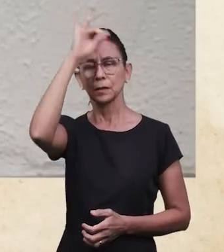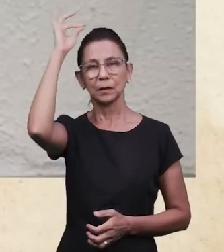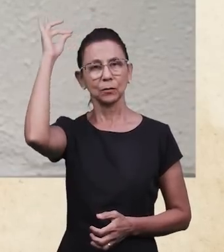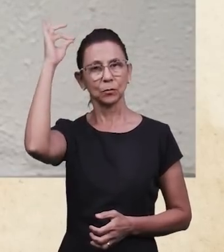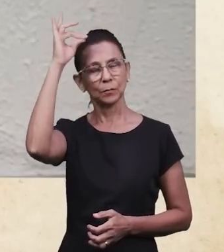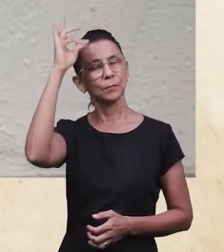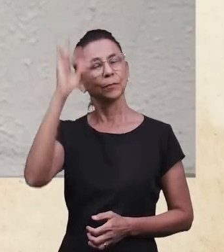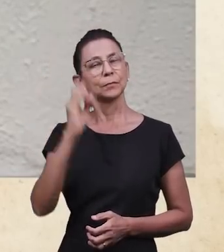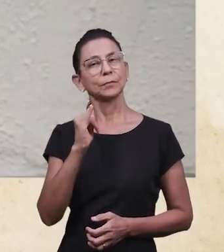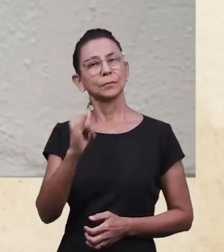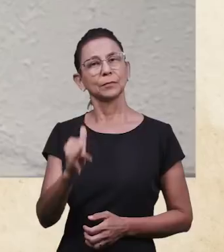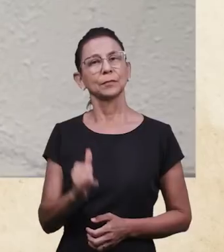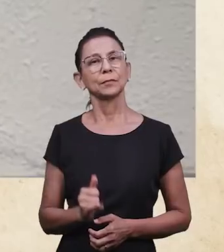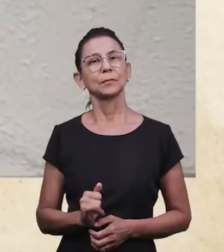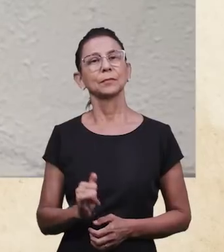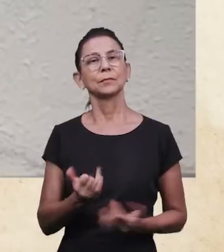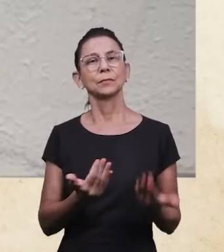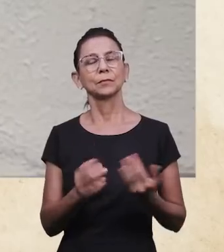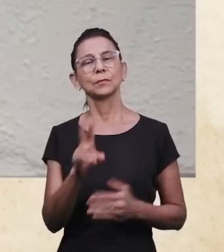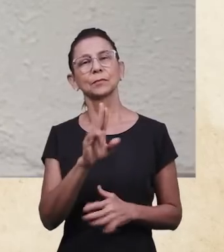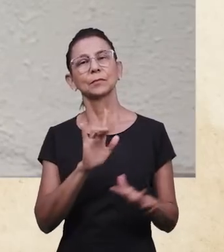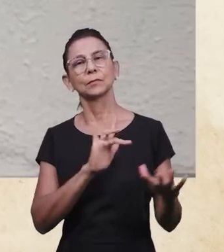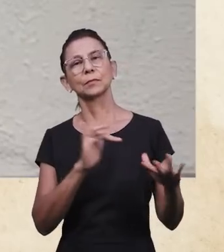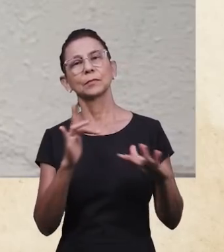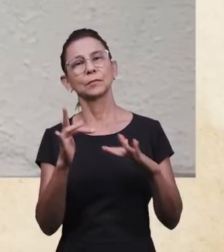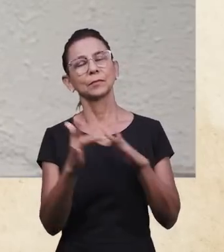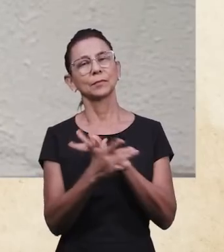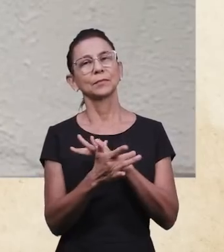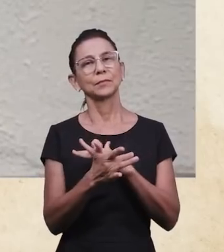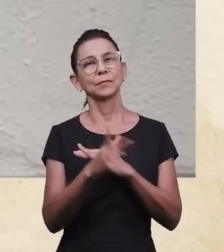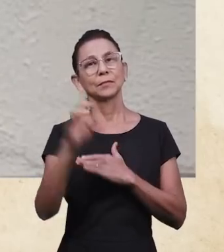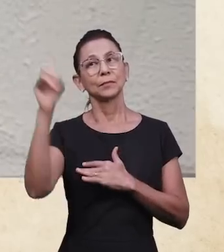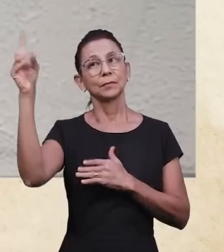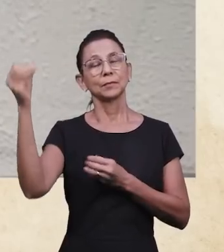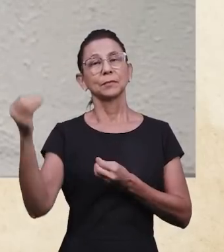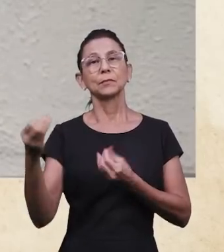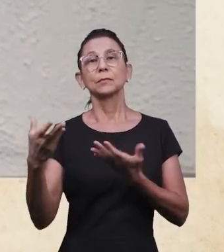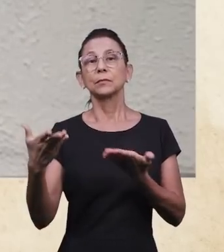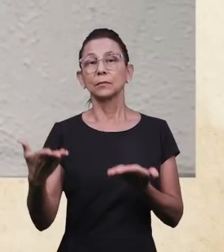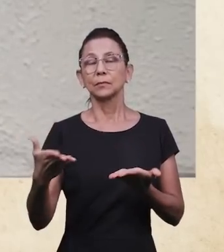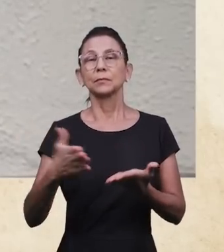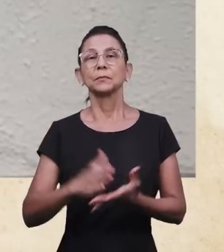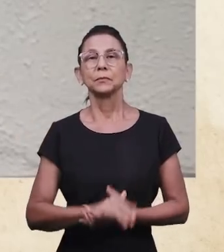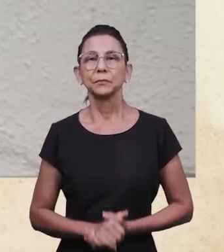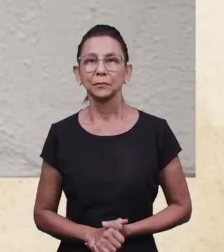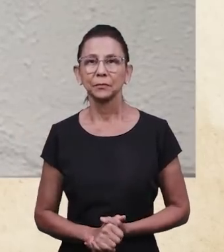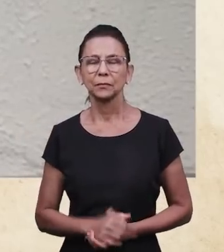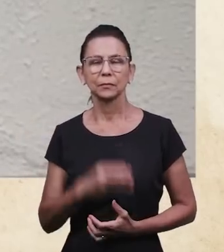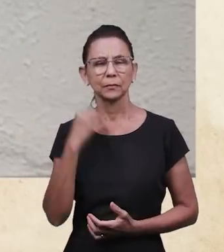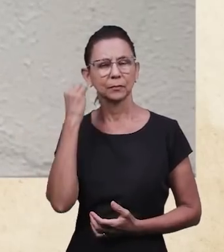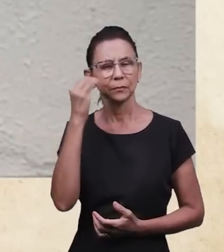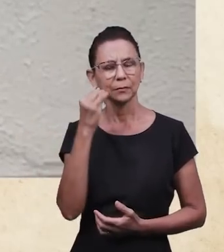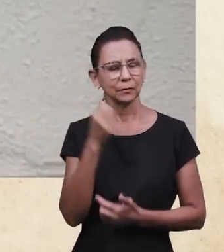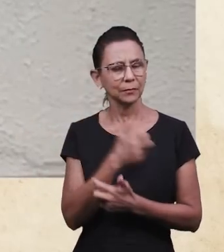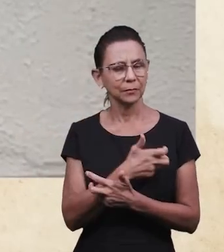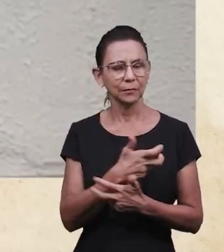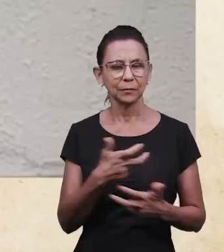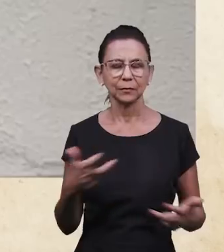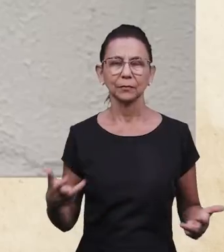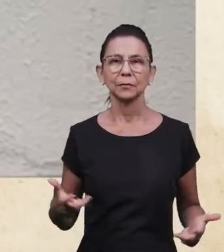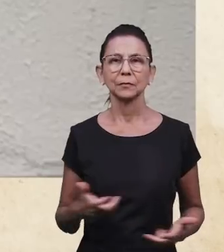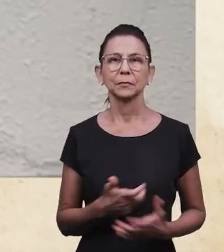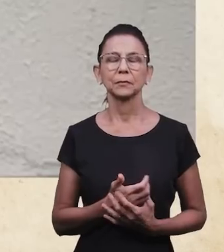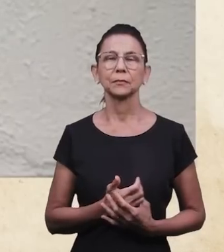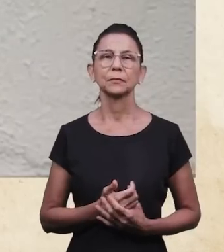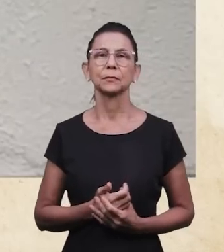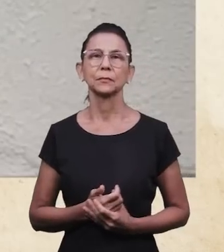dado muitas experiências àqueles que têm permitido ser usados, e aqueles que ainda não tiveram essa experiência,